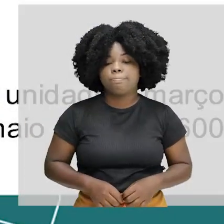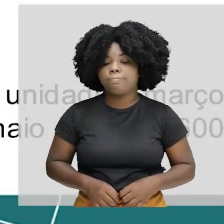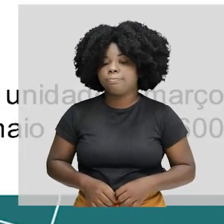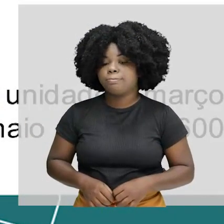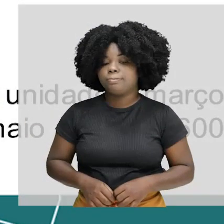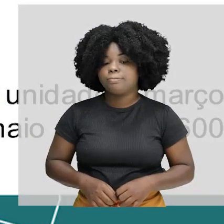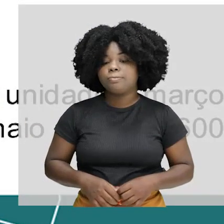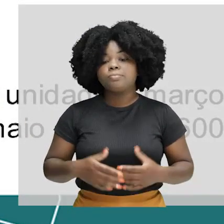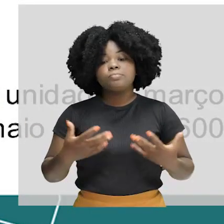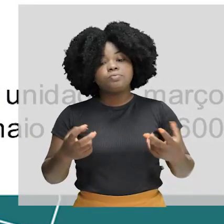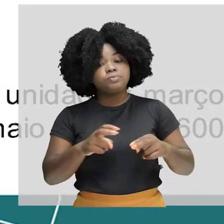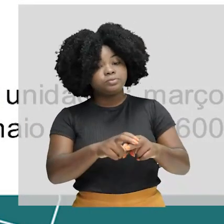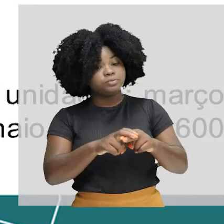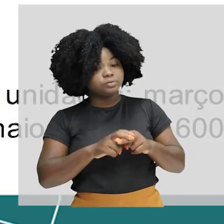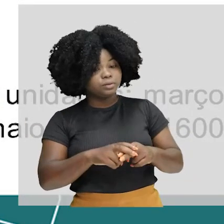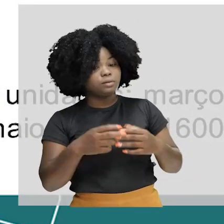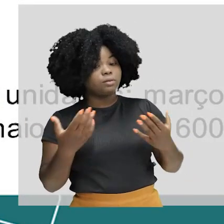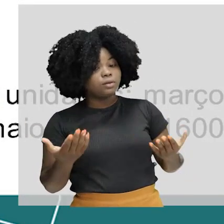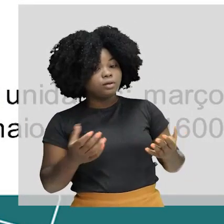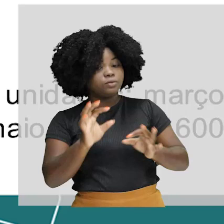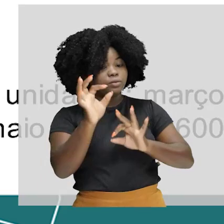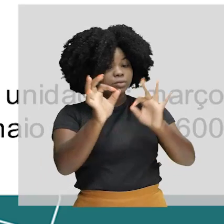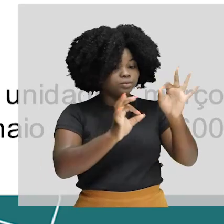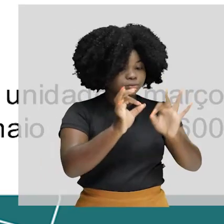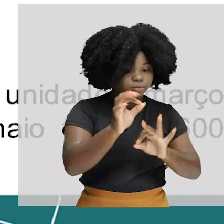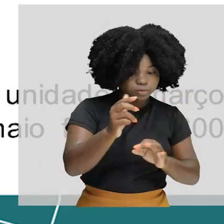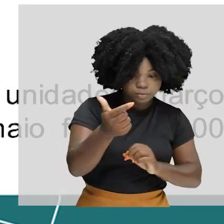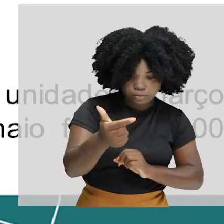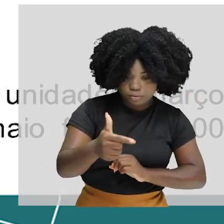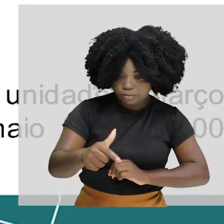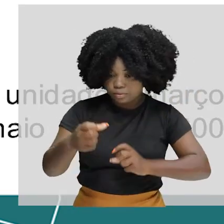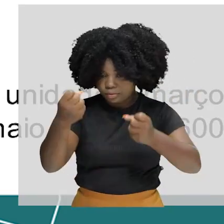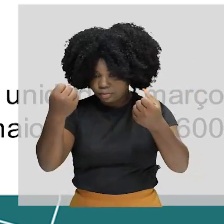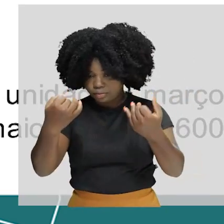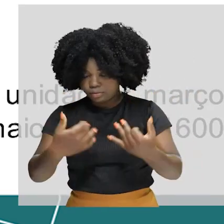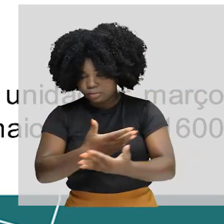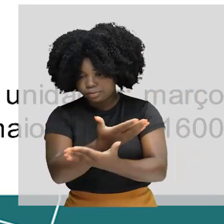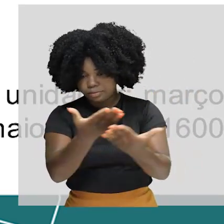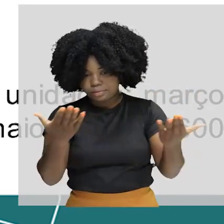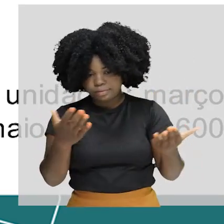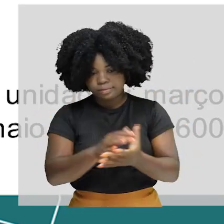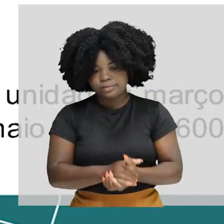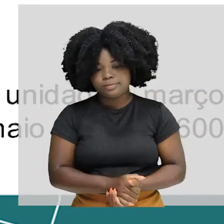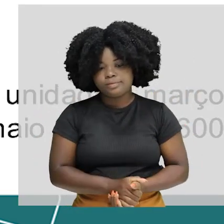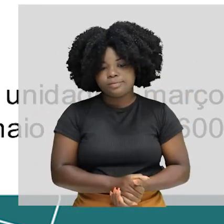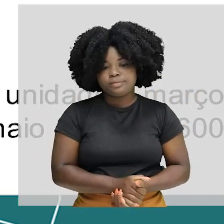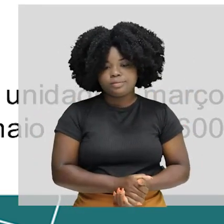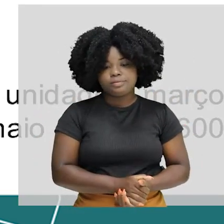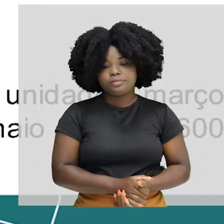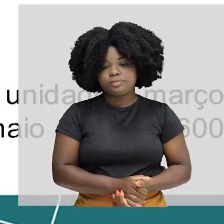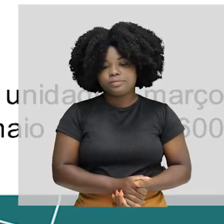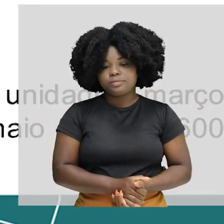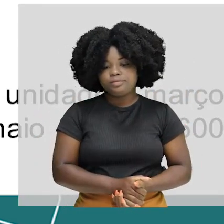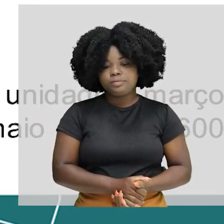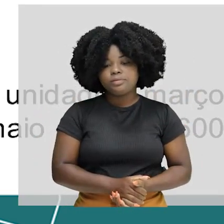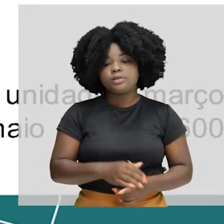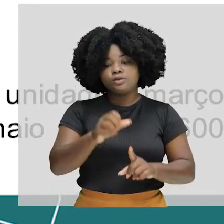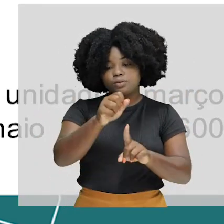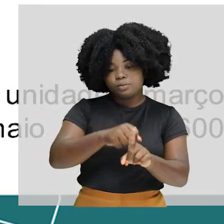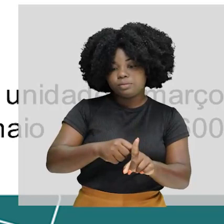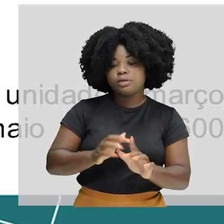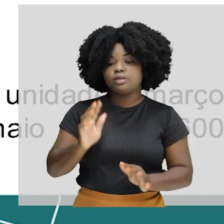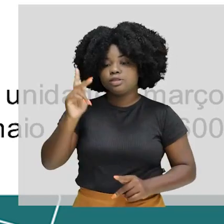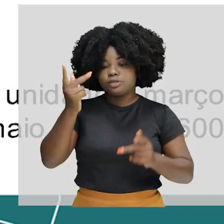3.200. Logo, aqui a gente já vai, né, continuar essa explicação para você. A produção no mês de fevereiro